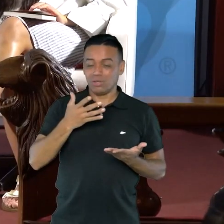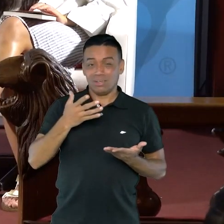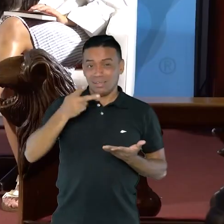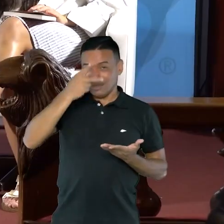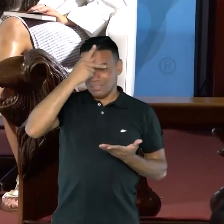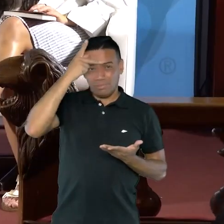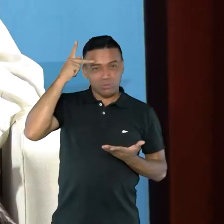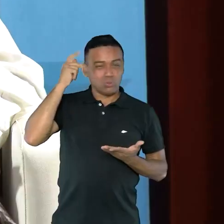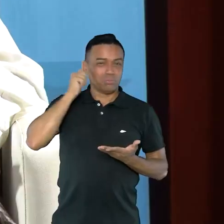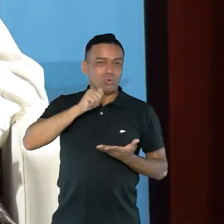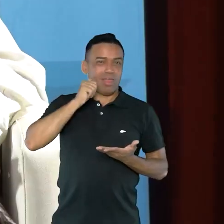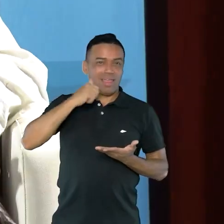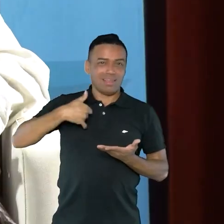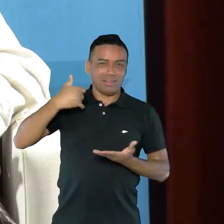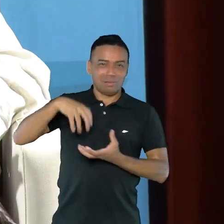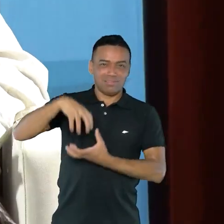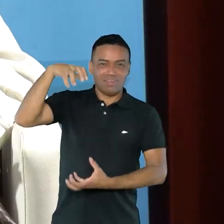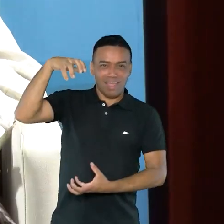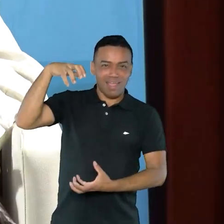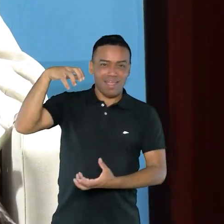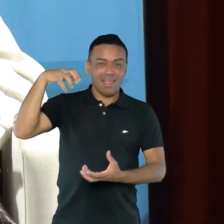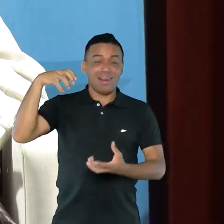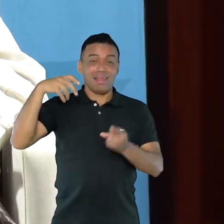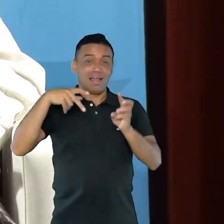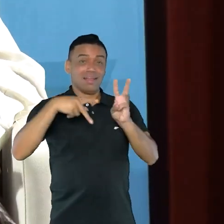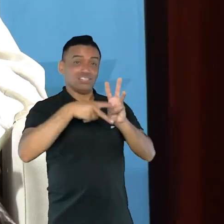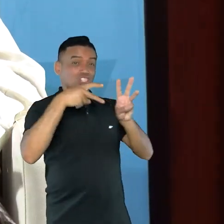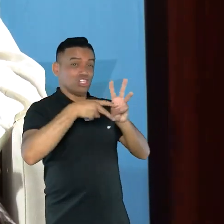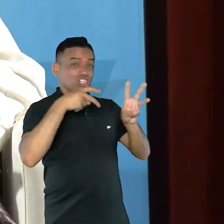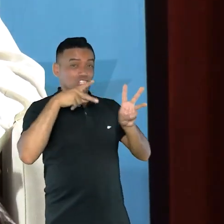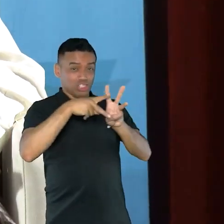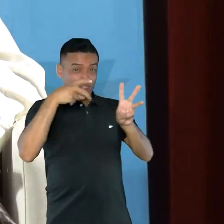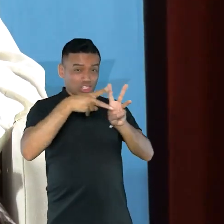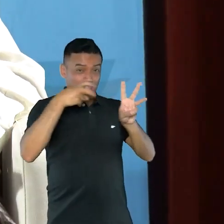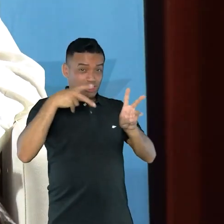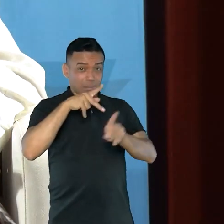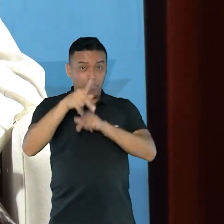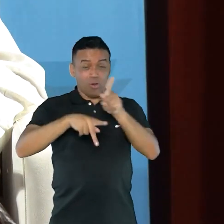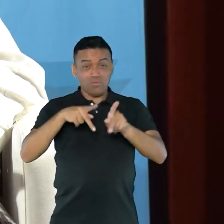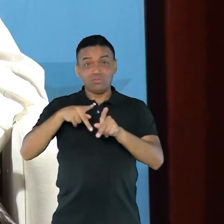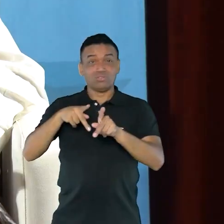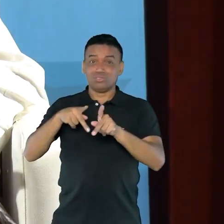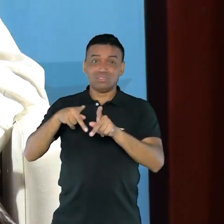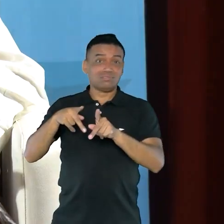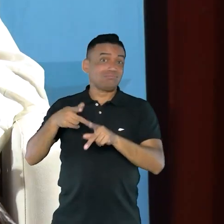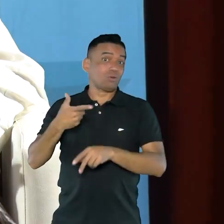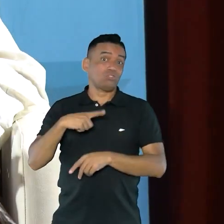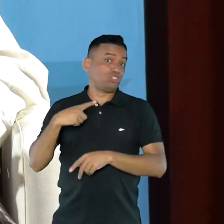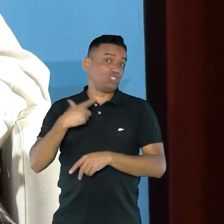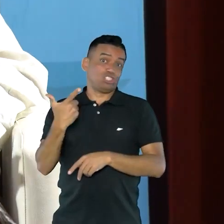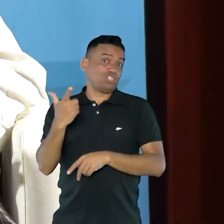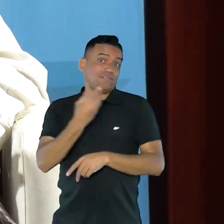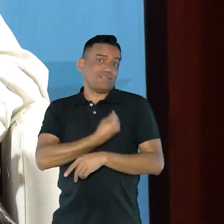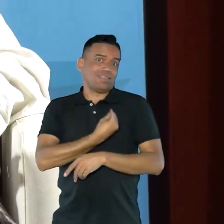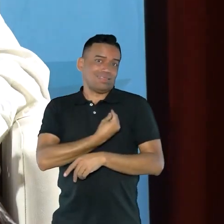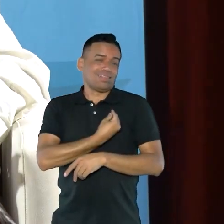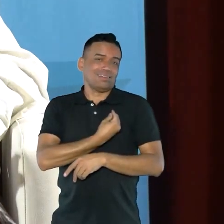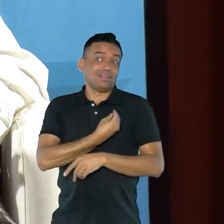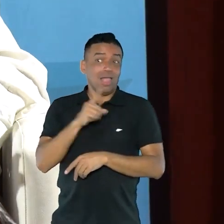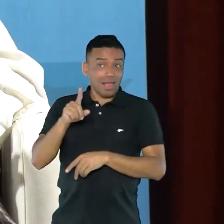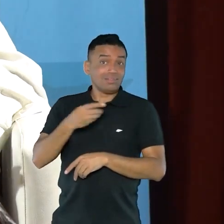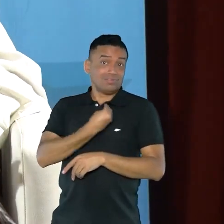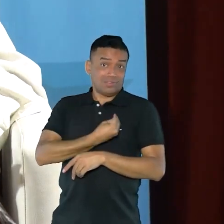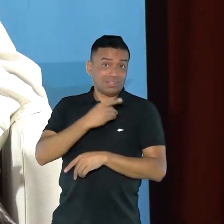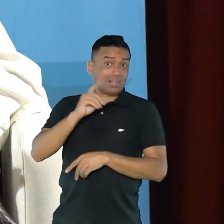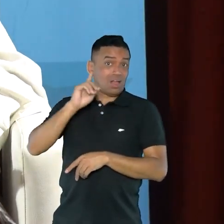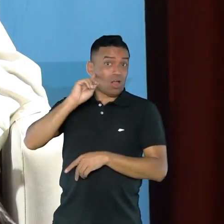dos nossos povos, a gente não existiria aqui agora, né? São elas que fazem a vida acontecer de alguma